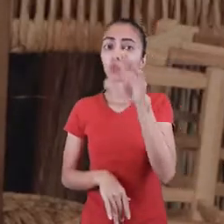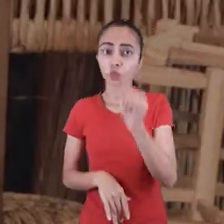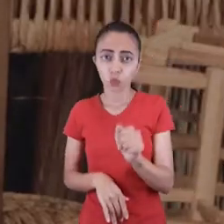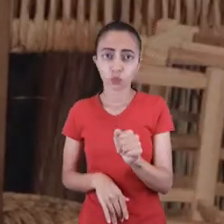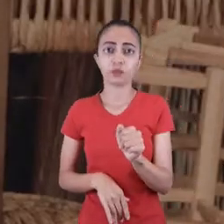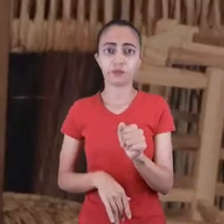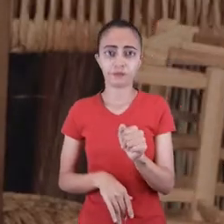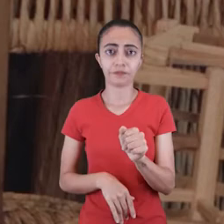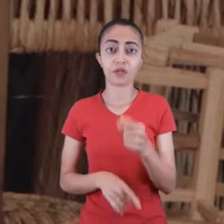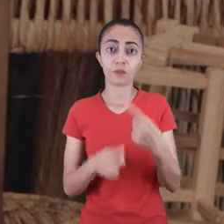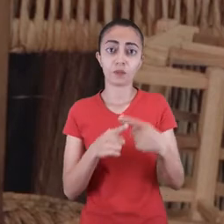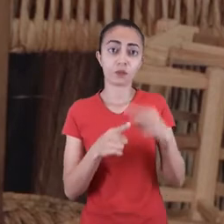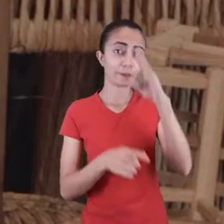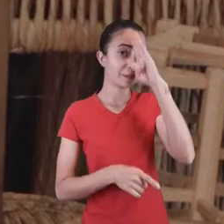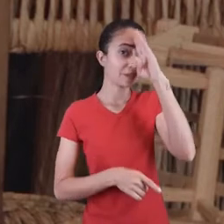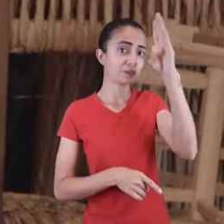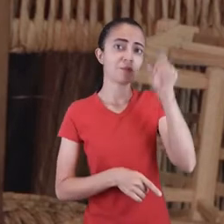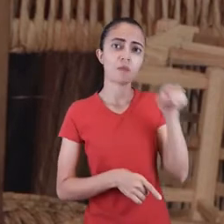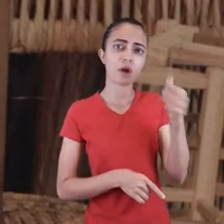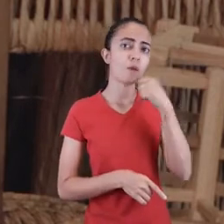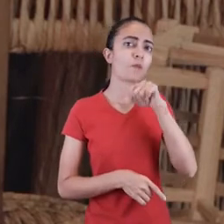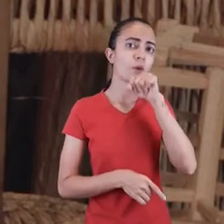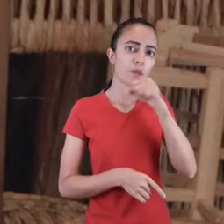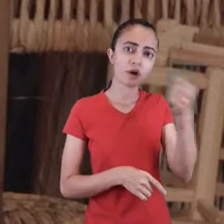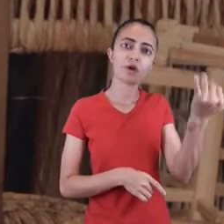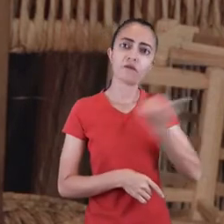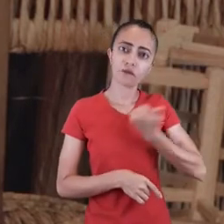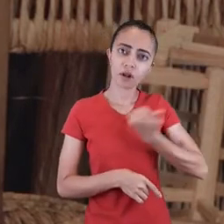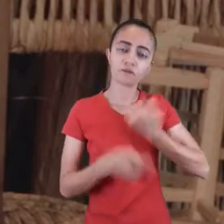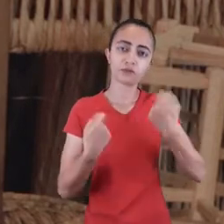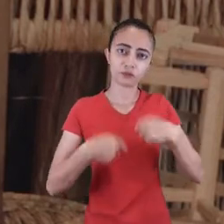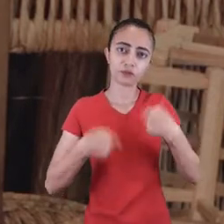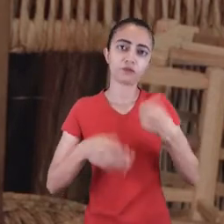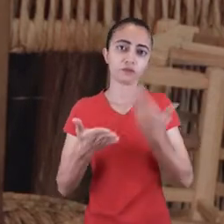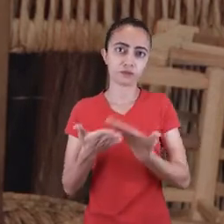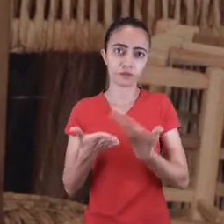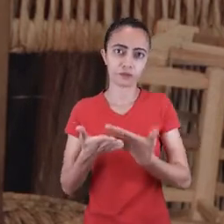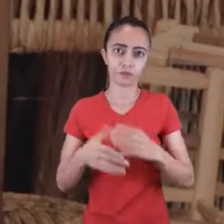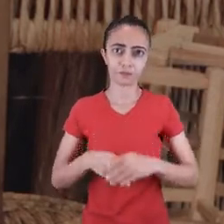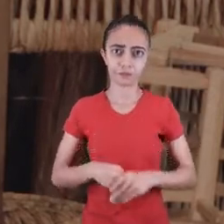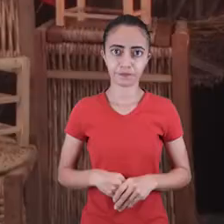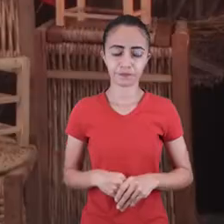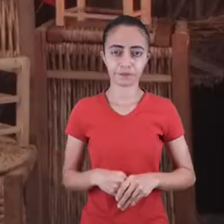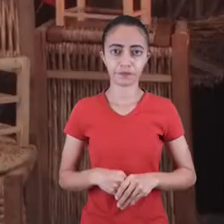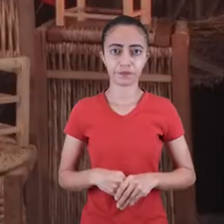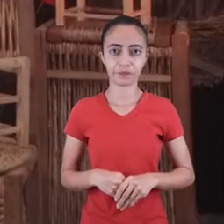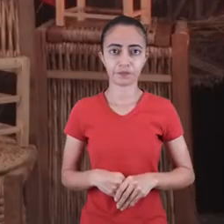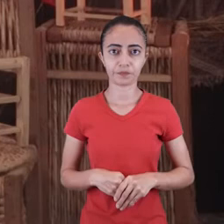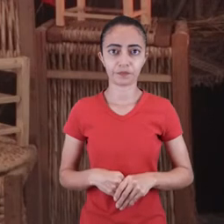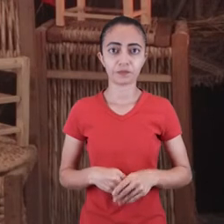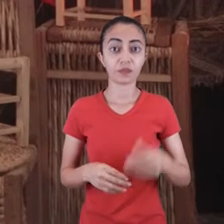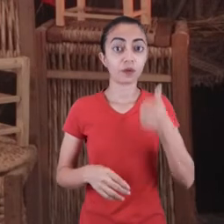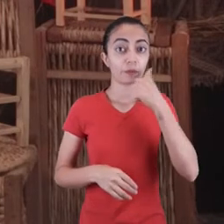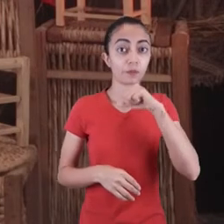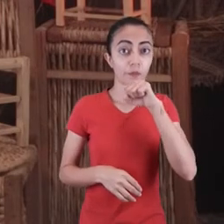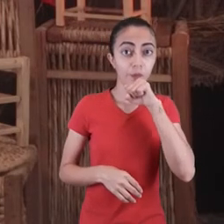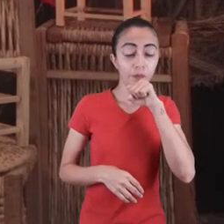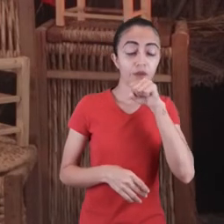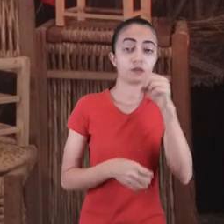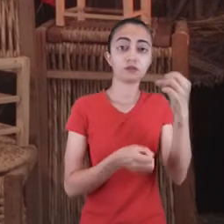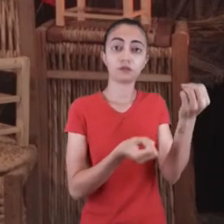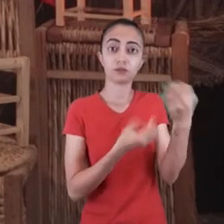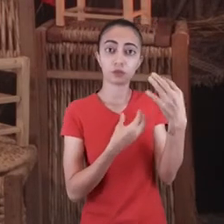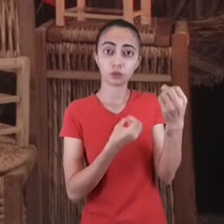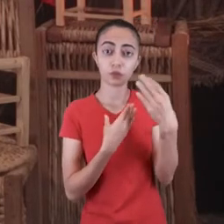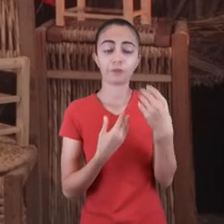de estudar, porque era o principal que ela falava, tem que estudar também. Quando minha mãe me ensinou a